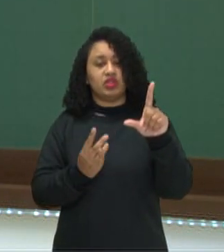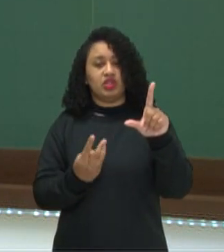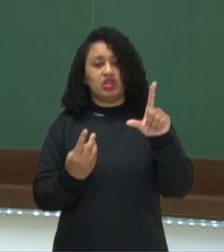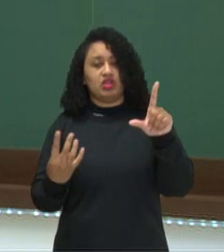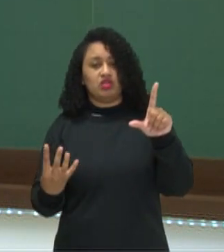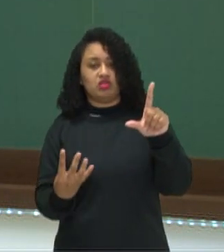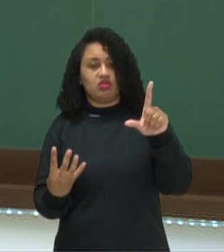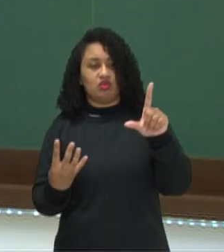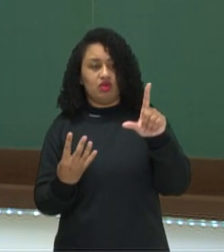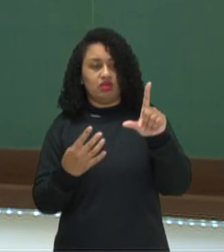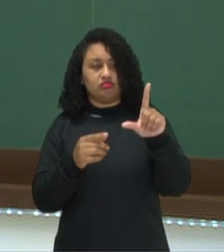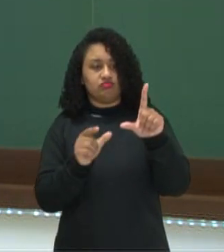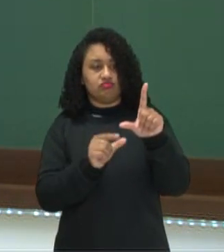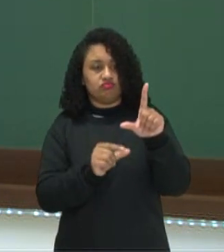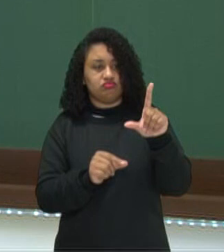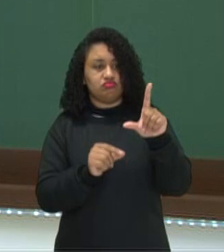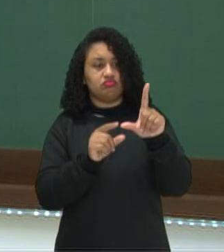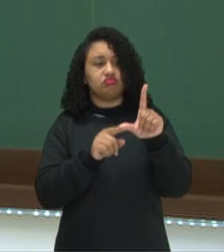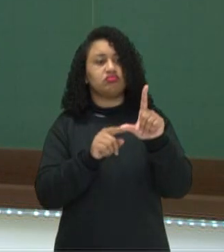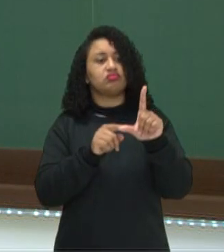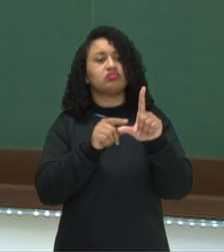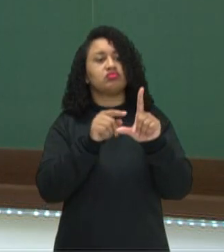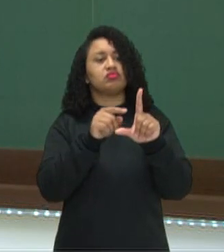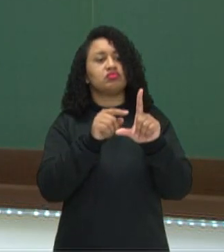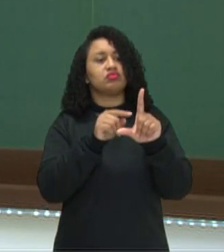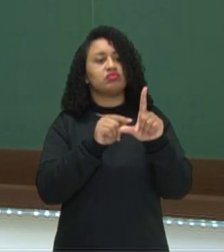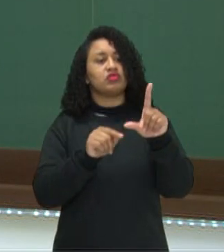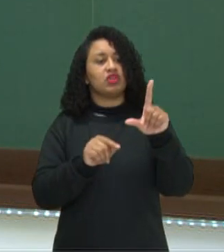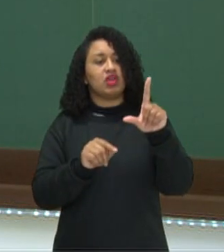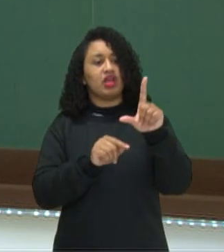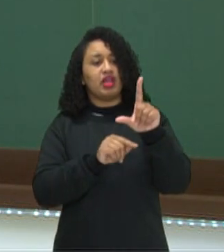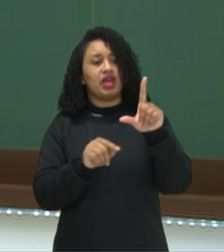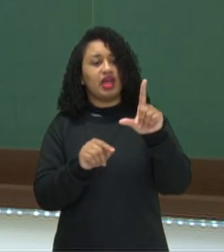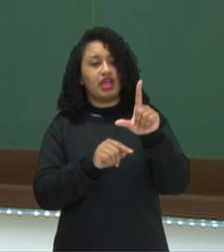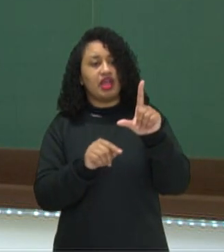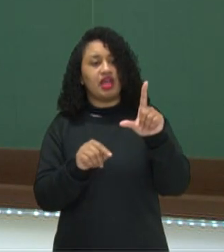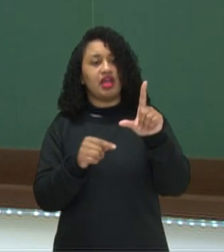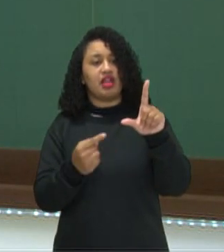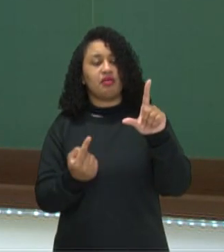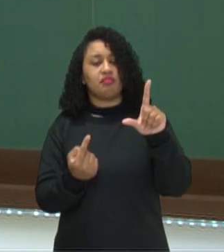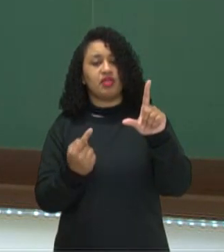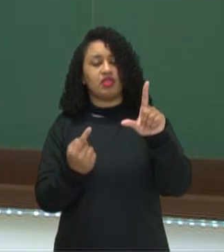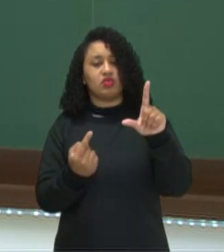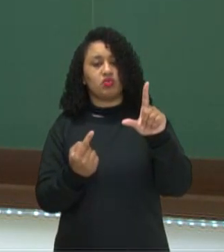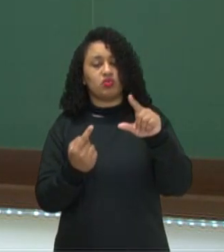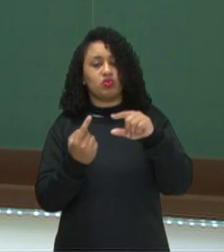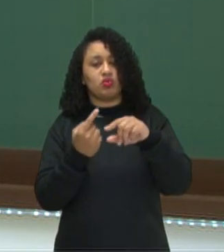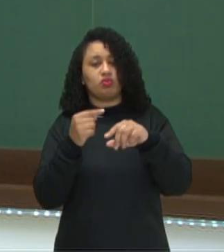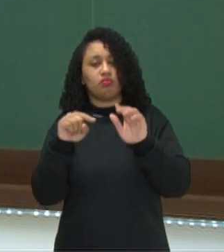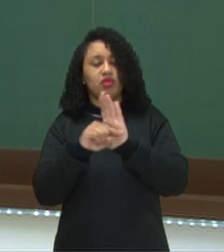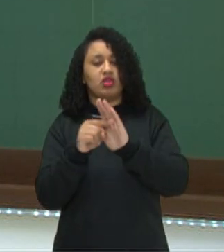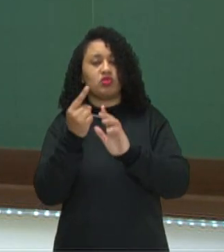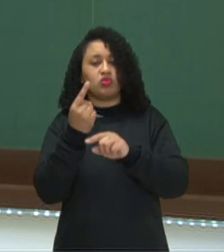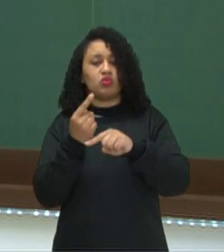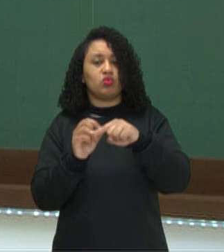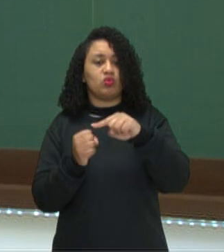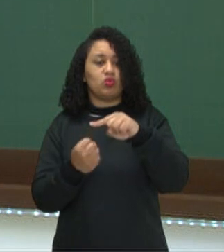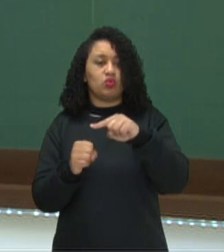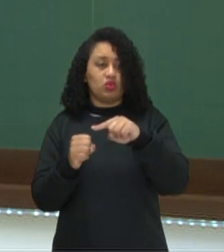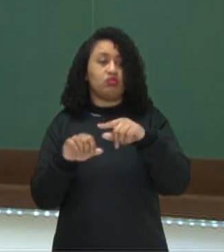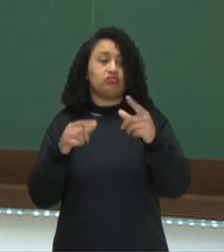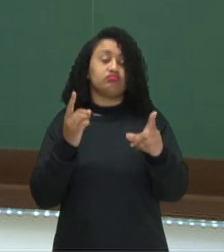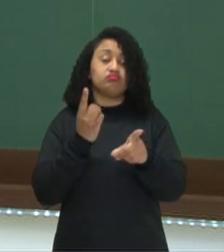3 sobre 4 e o meu y-vértice menos 1 sobre 8. Então, marcamos esses 3